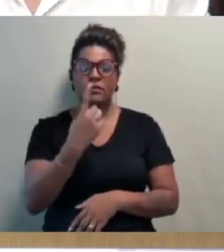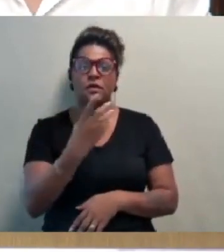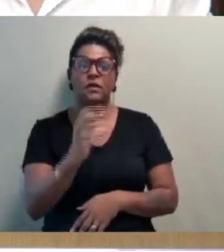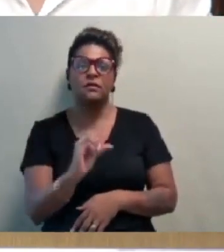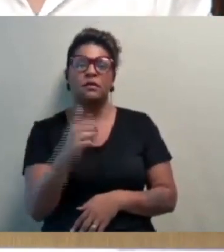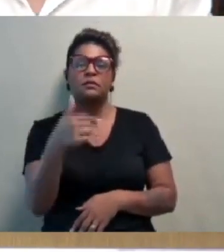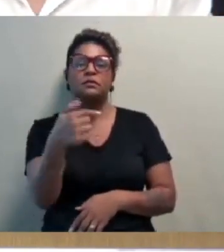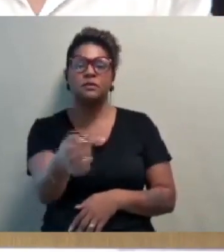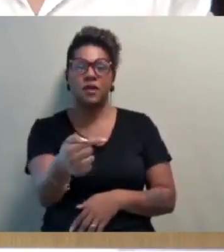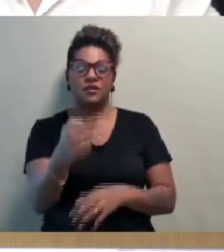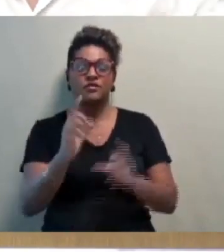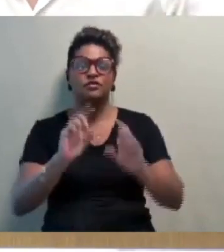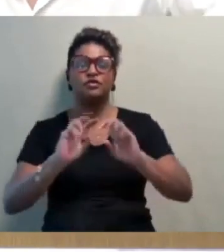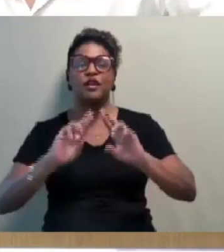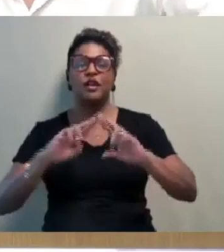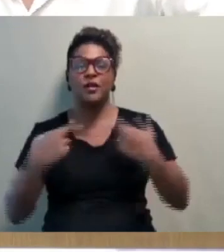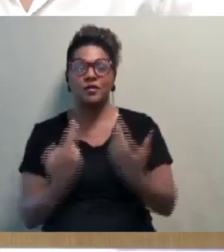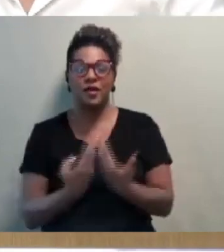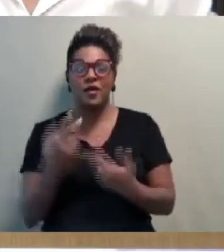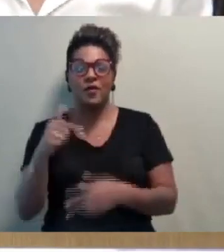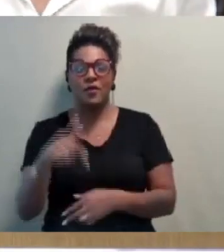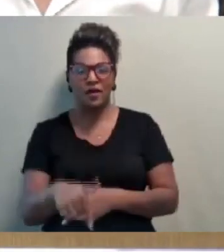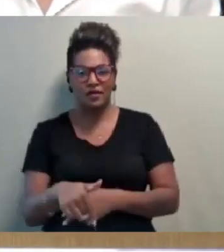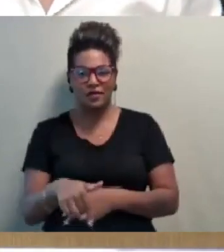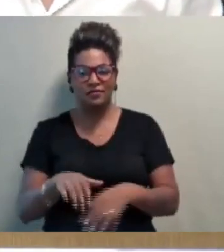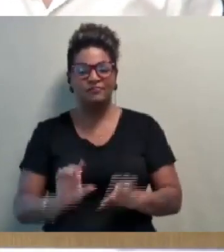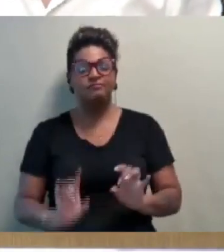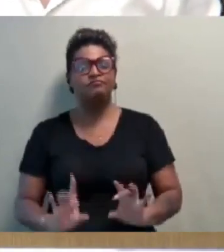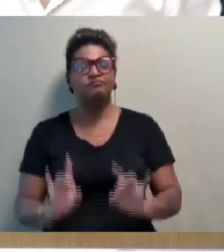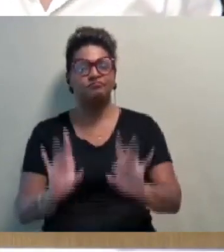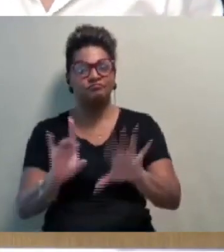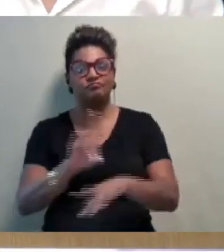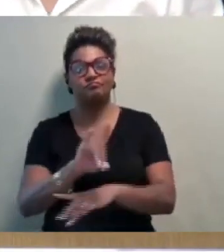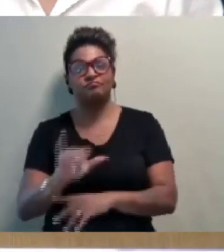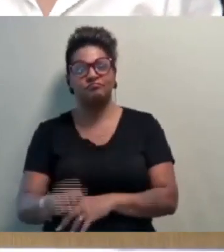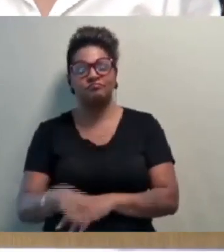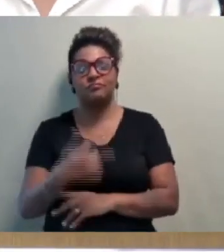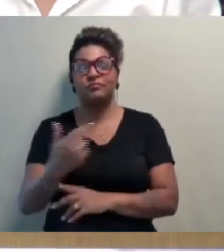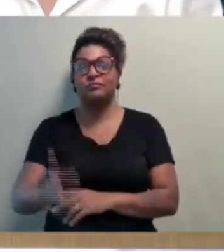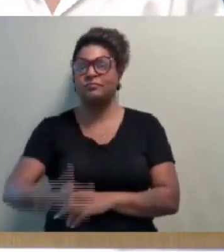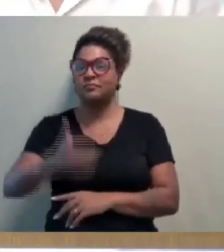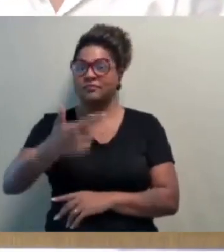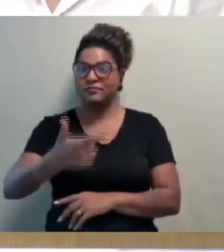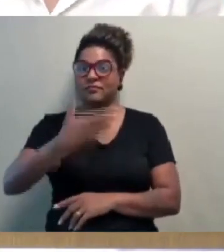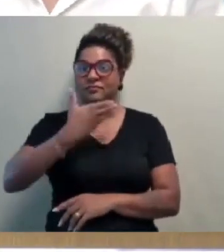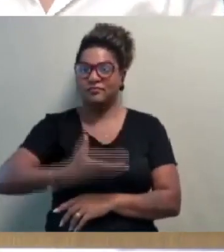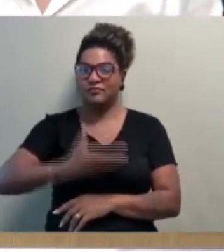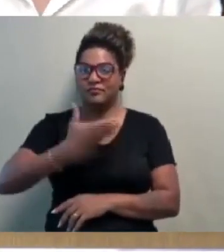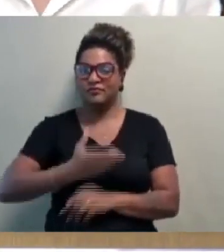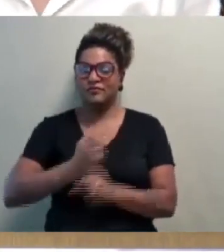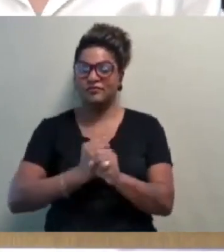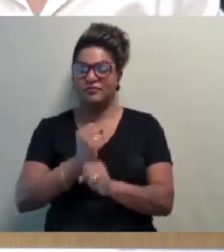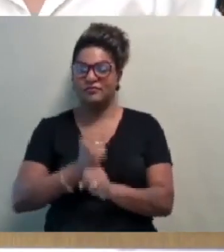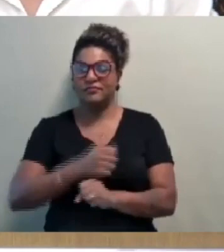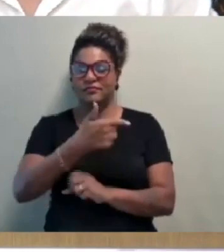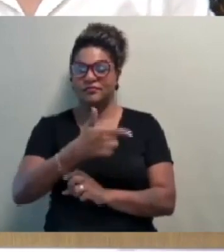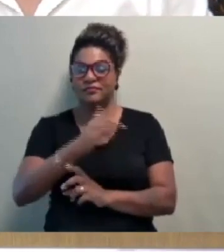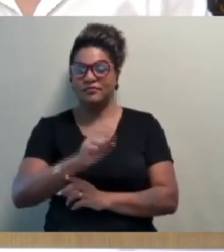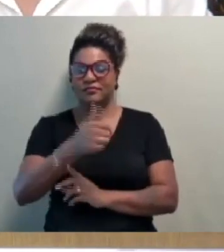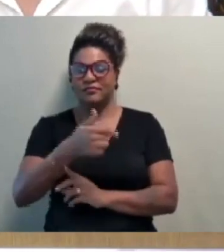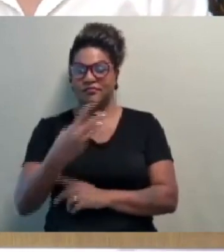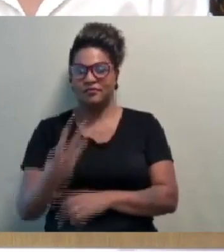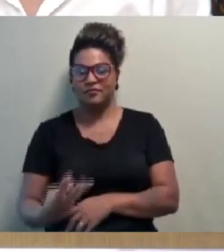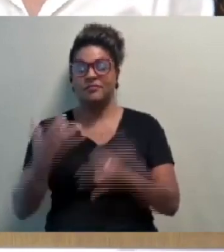106ª reunião ordinária do dia 12 de dezembro de 2023, aniversário de